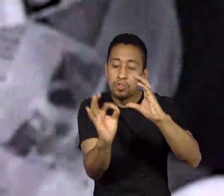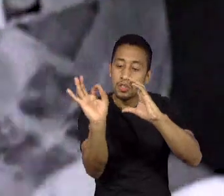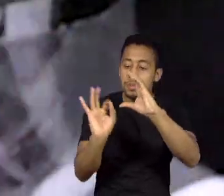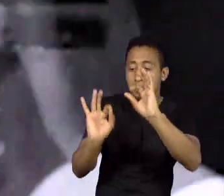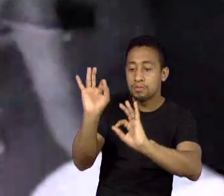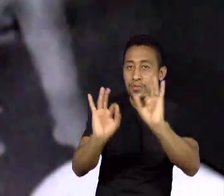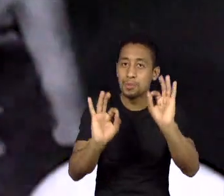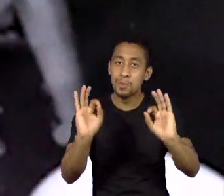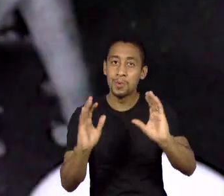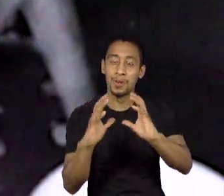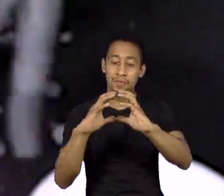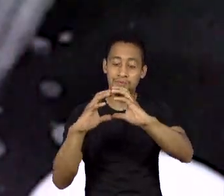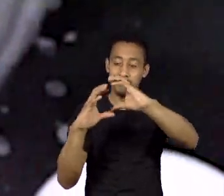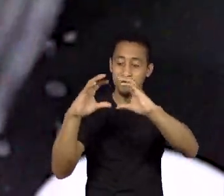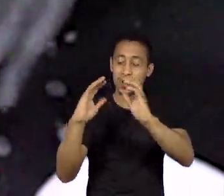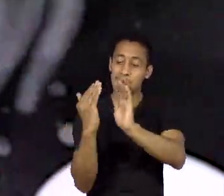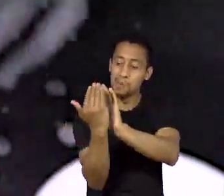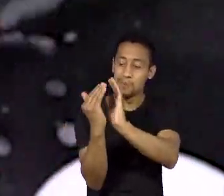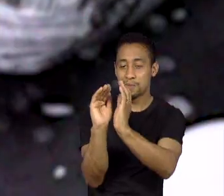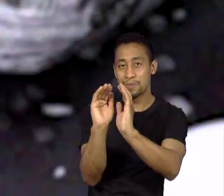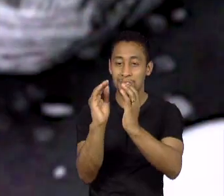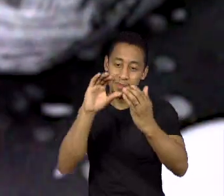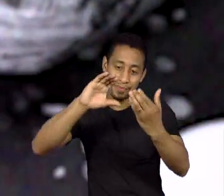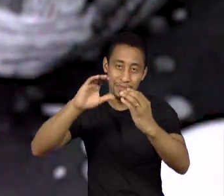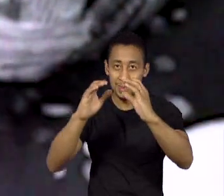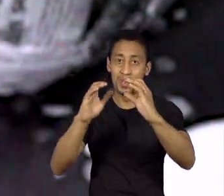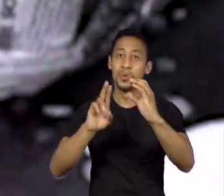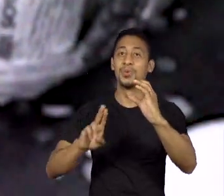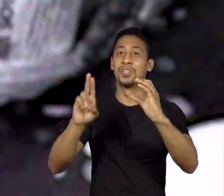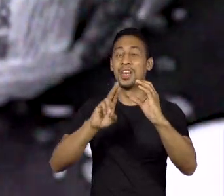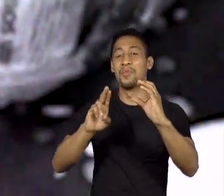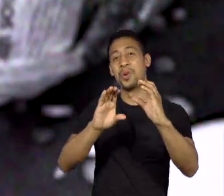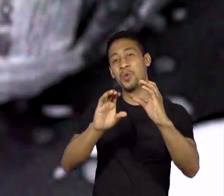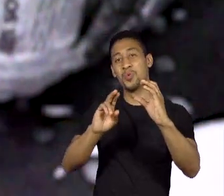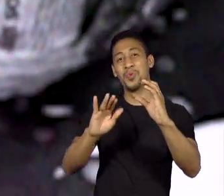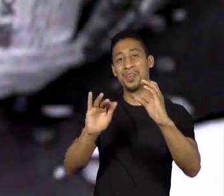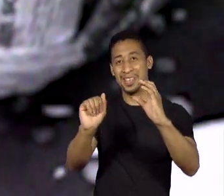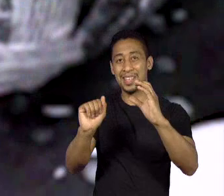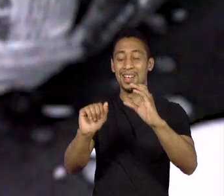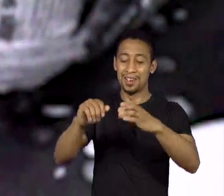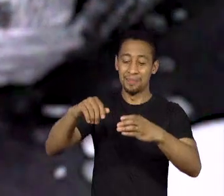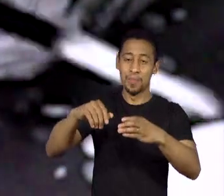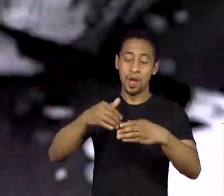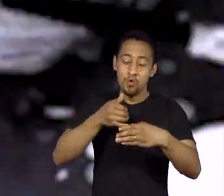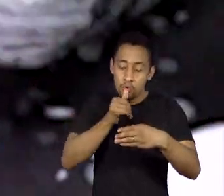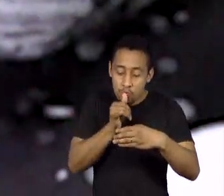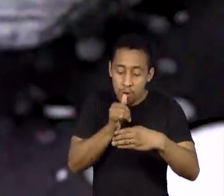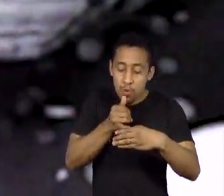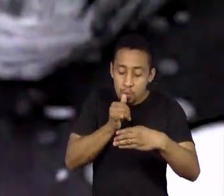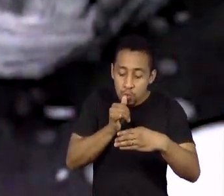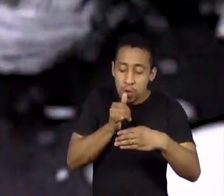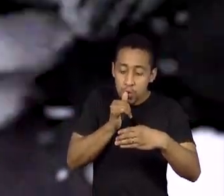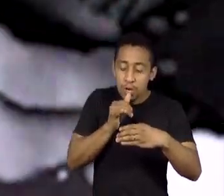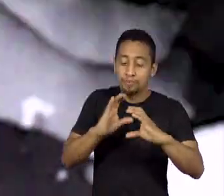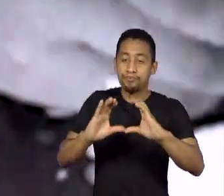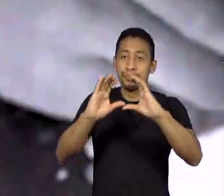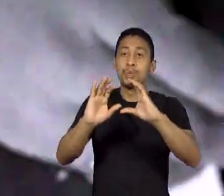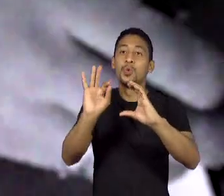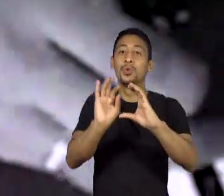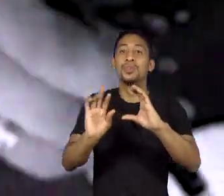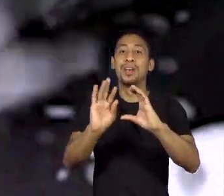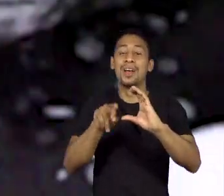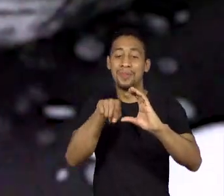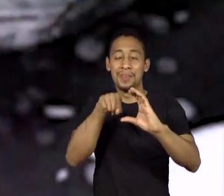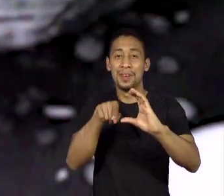aliás, lá na Argentina se usa muitas cuias para fazer o chimarrão. Então, na primeira época que começaram a